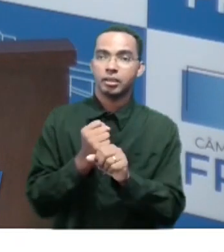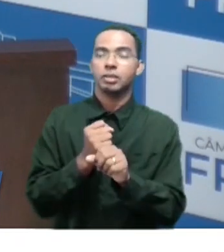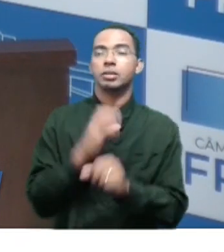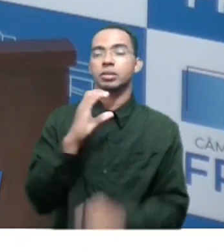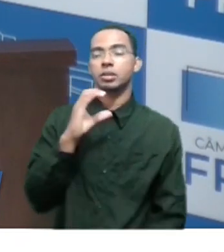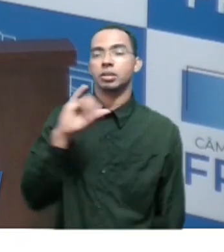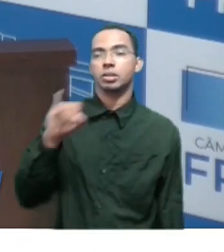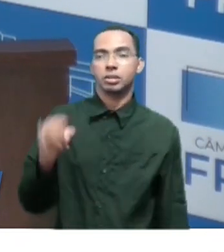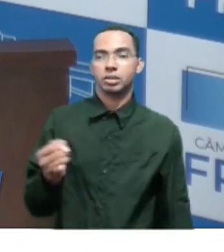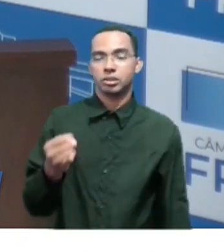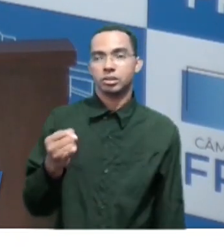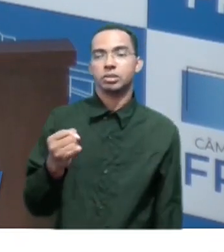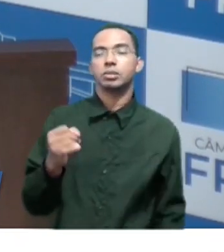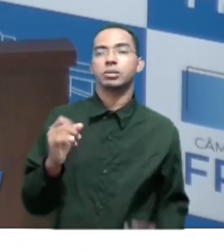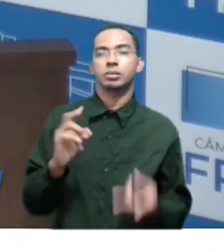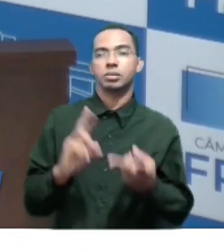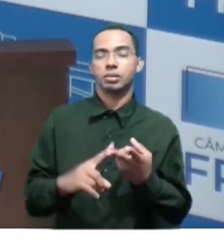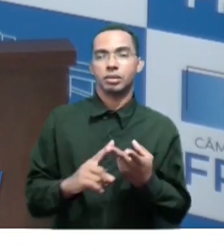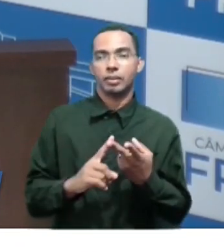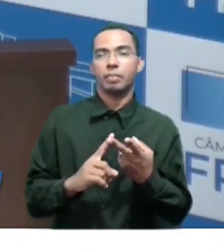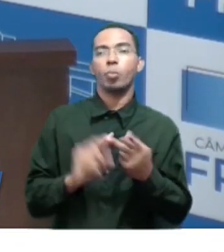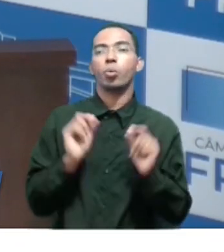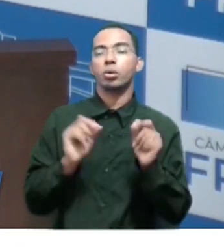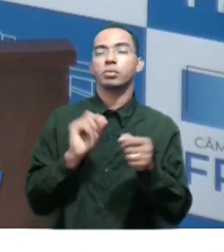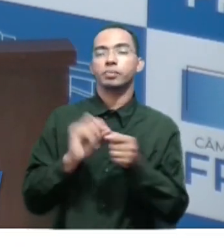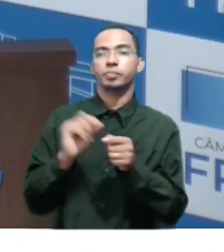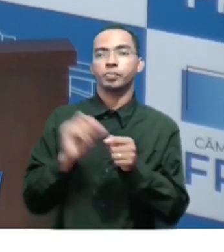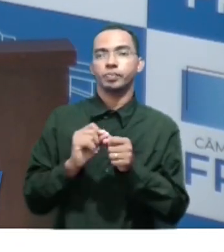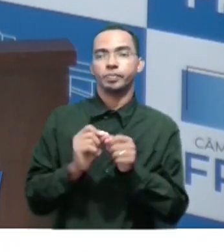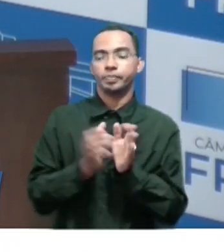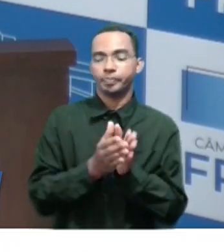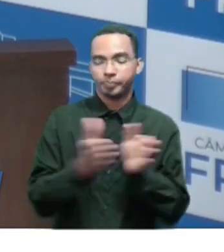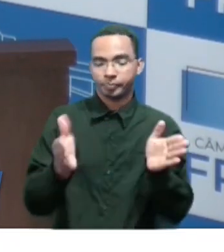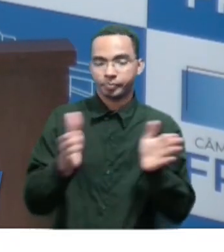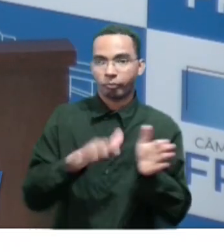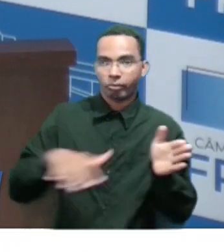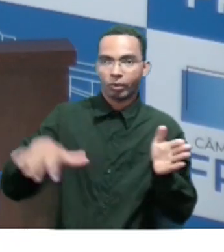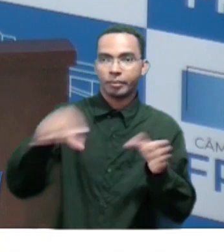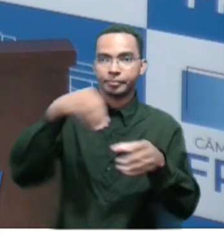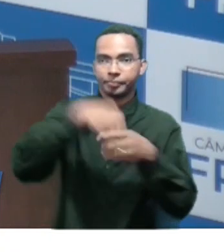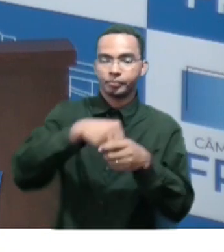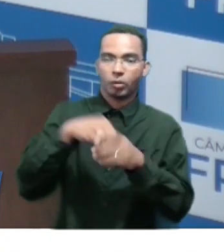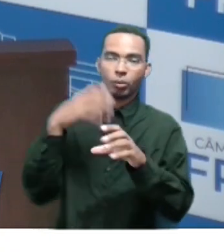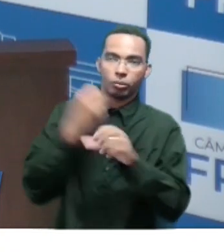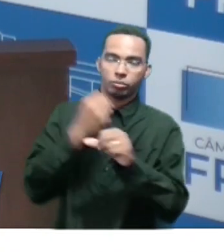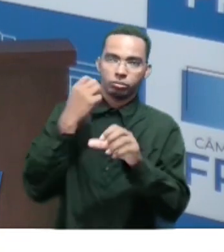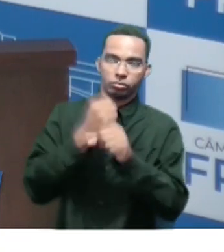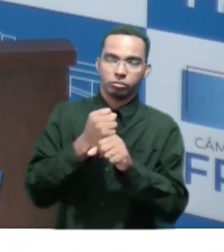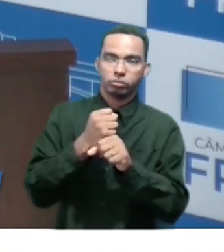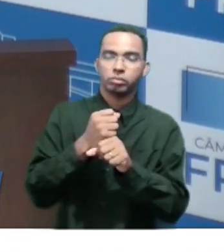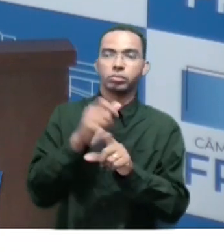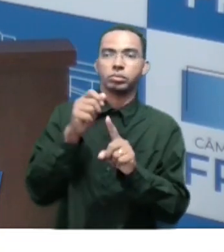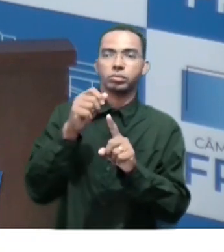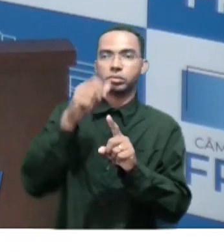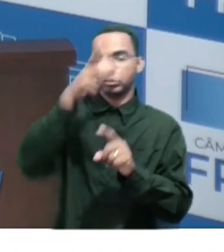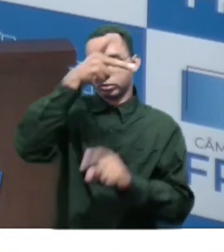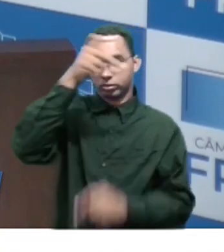foi realizado no seu segmento dentro do orçamento municipal. E